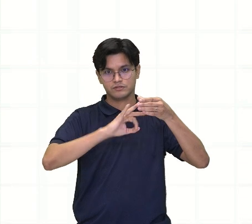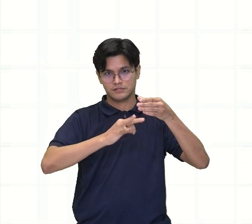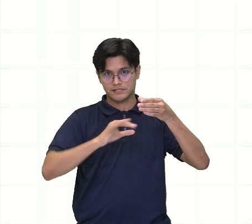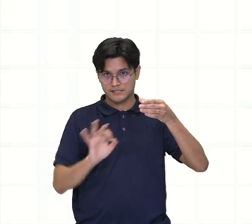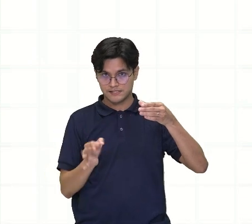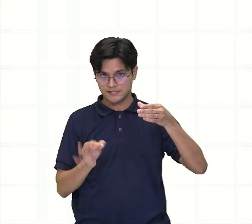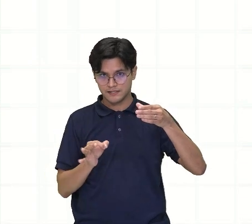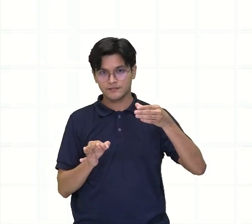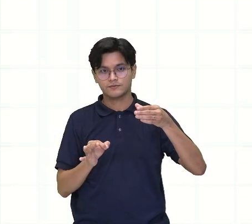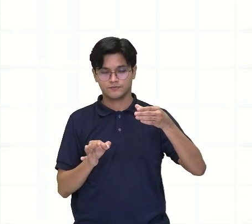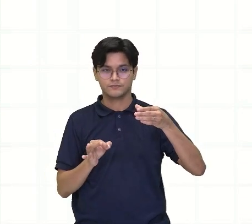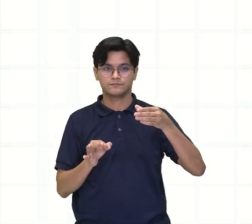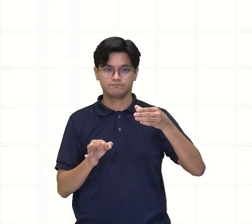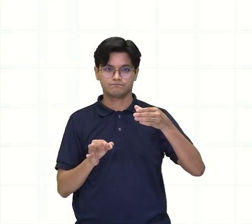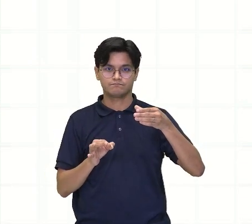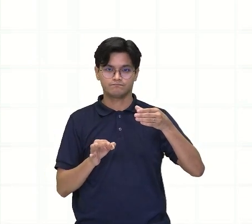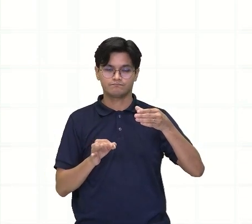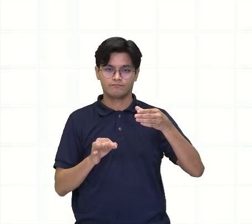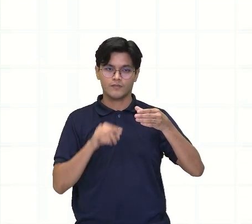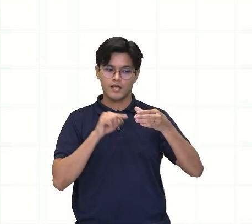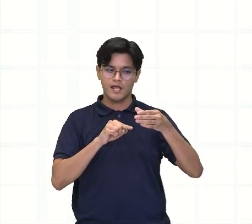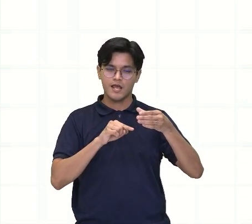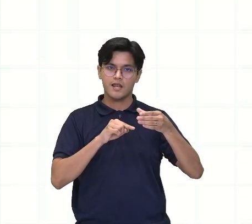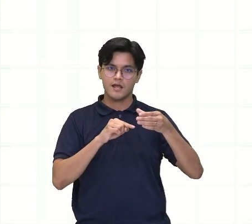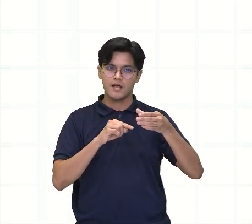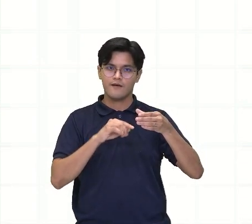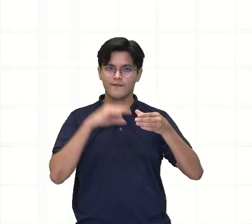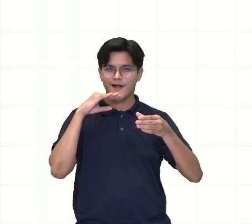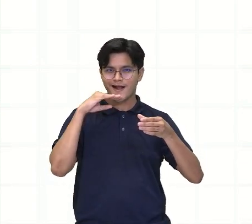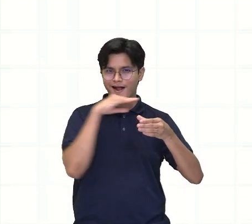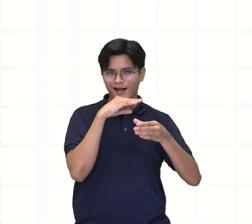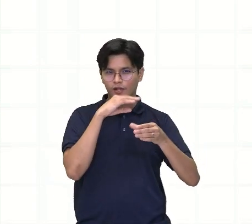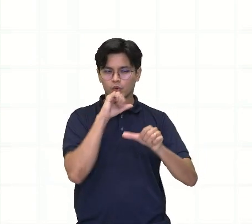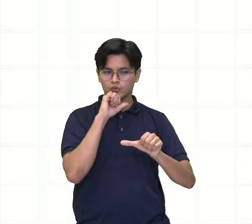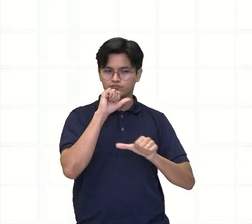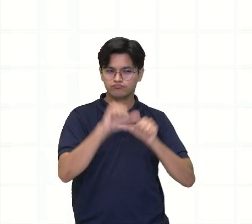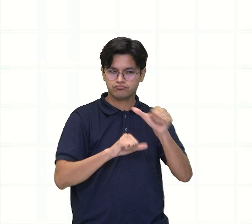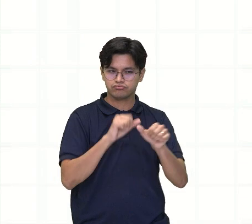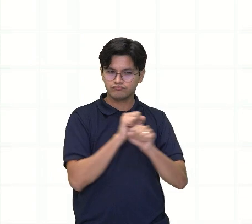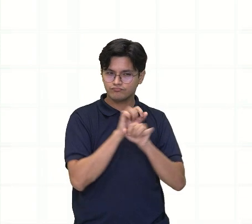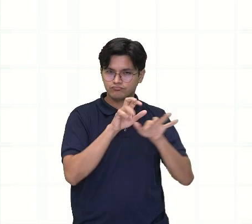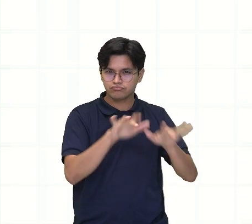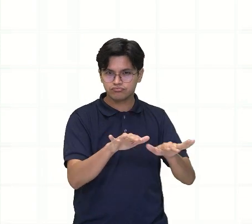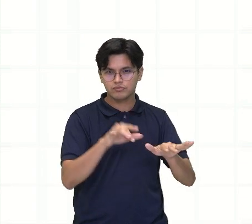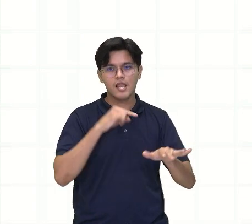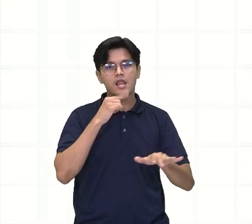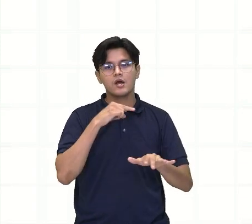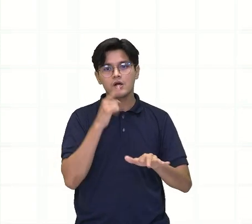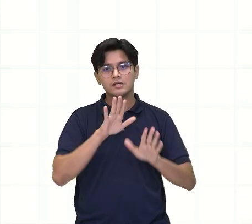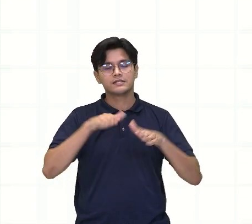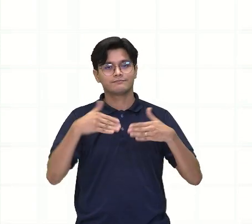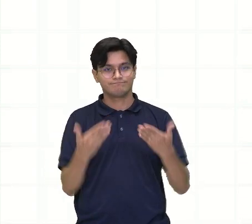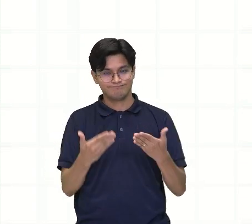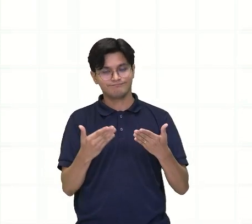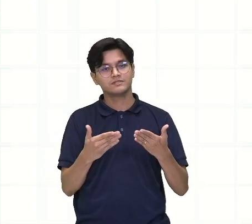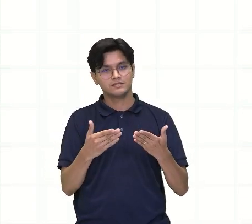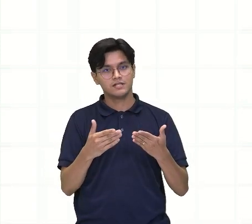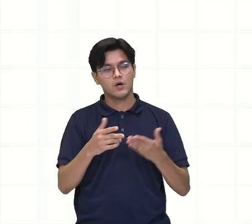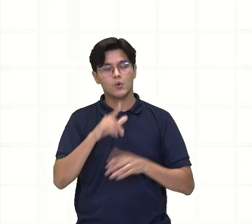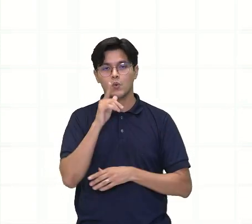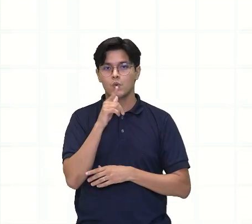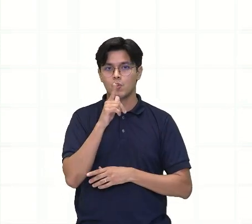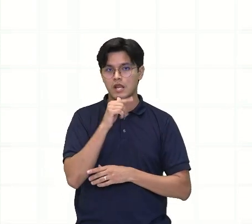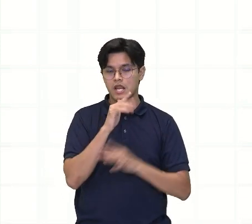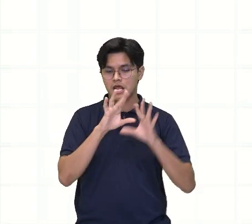certo? Para o exterior. E mantém, dessa forma, os líquidos quentes